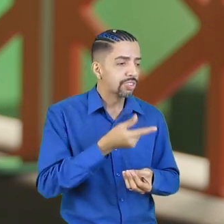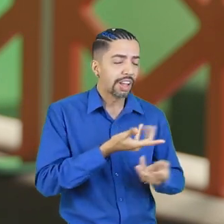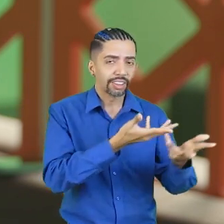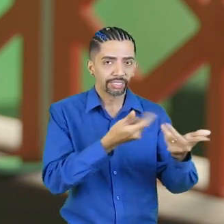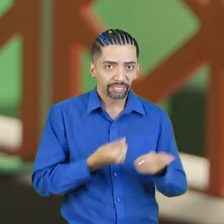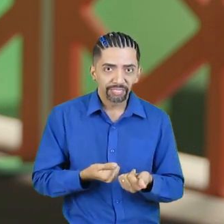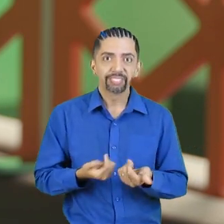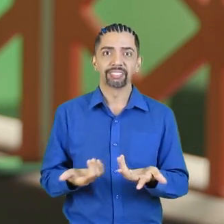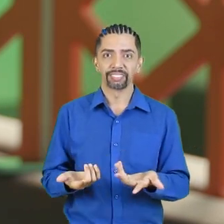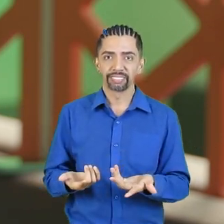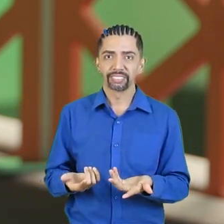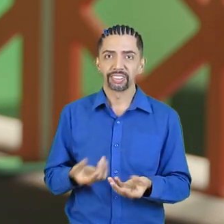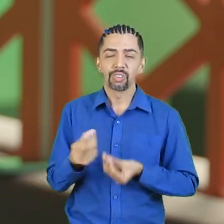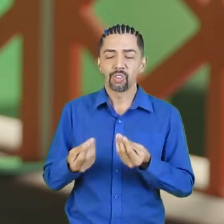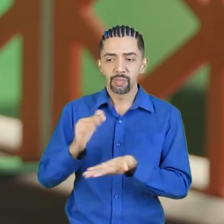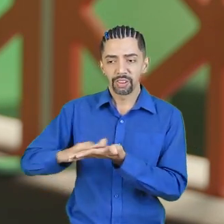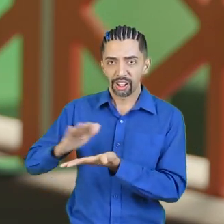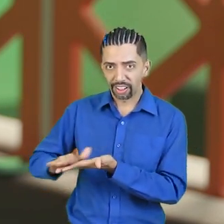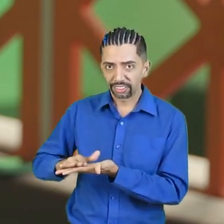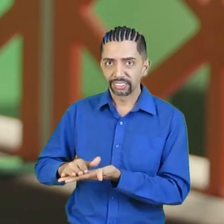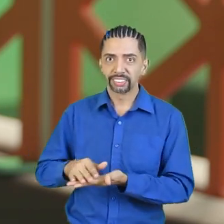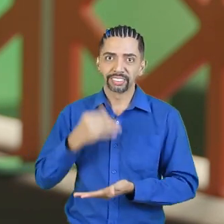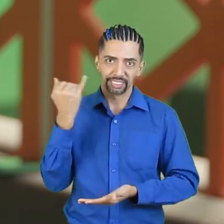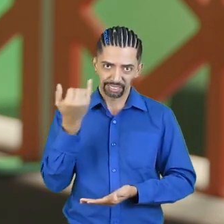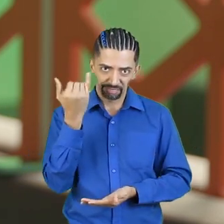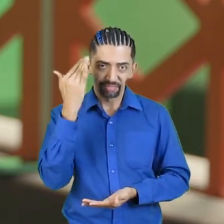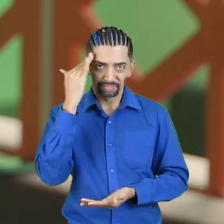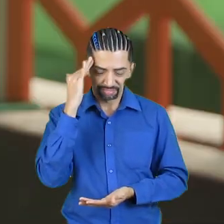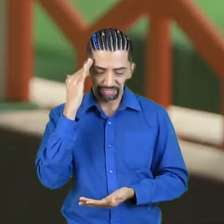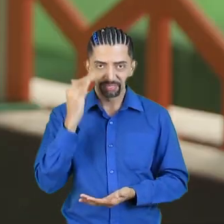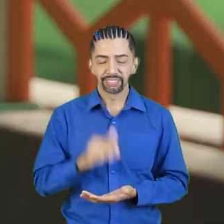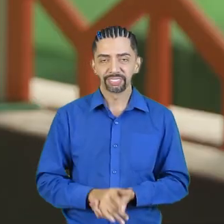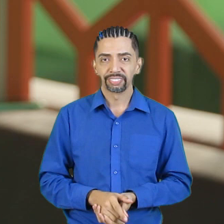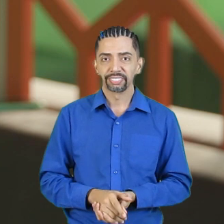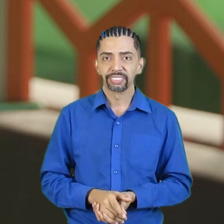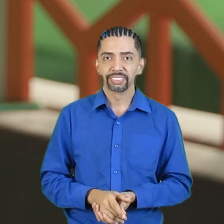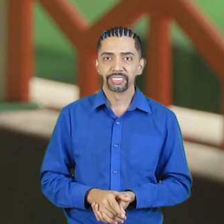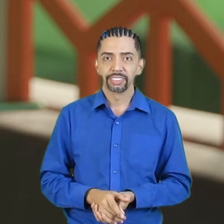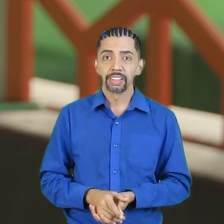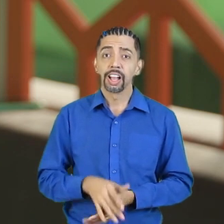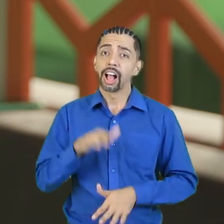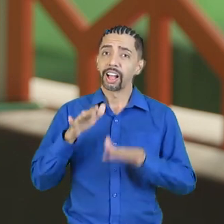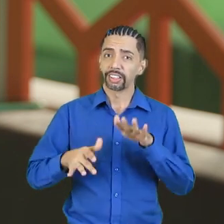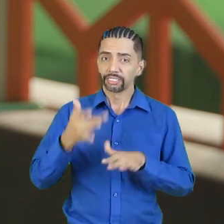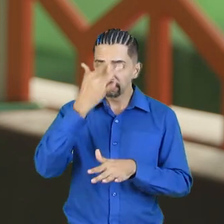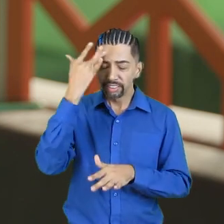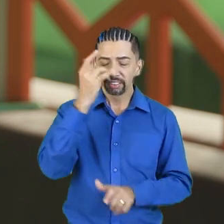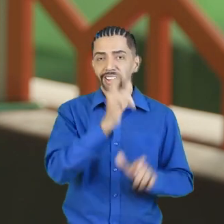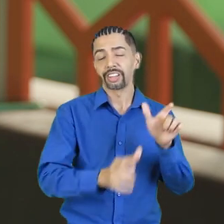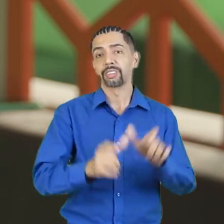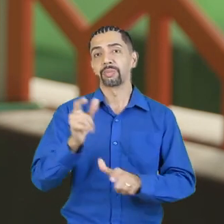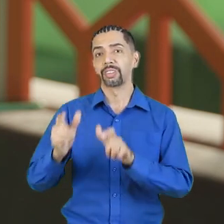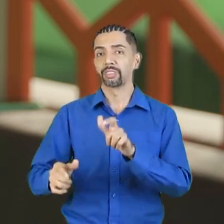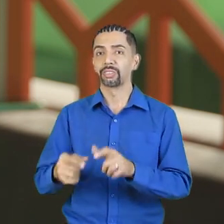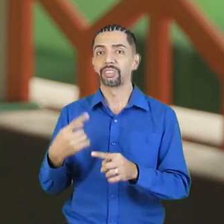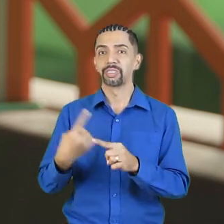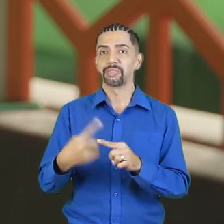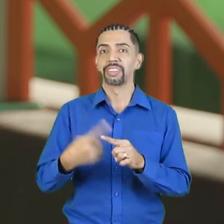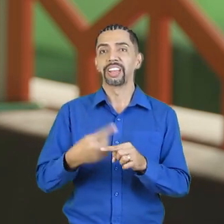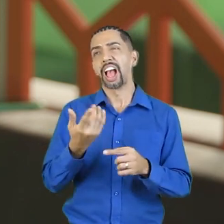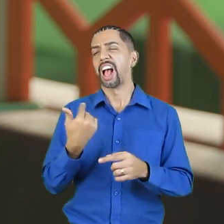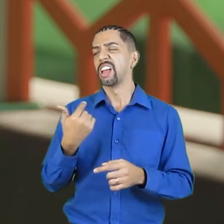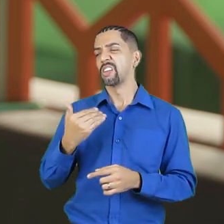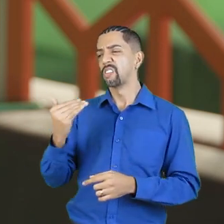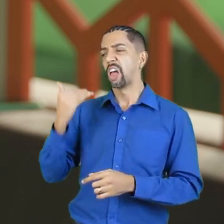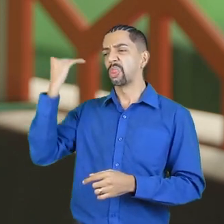eu financeiro da família, tudo que entra e que sai. Muitas vezes, os pais, por serem adultos, não querem